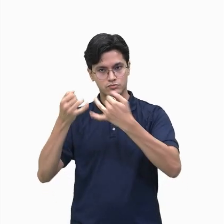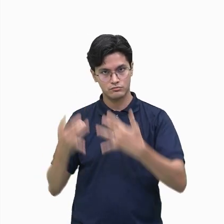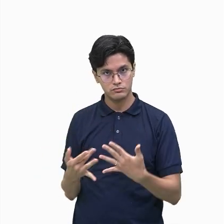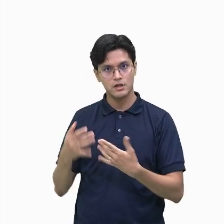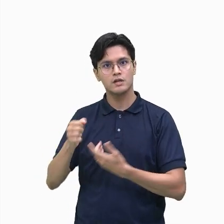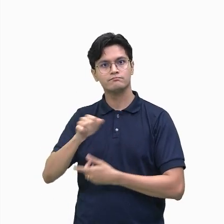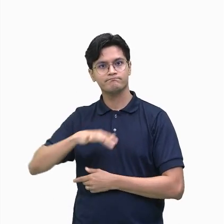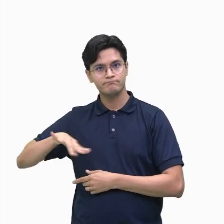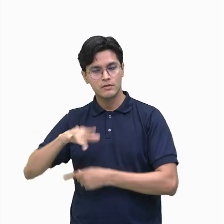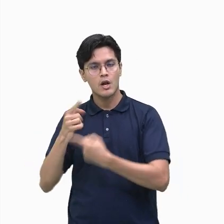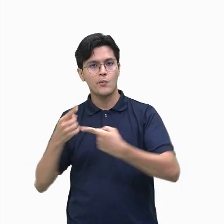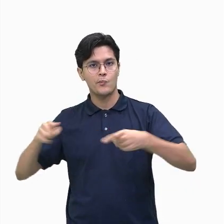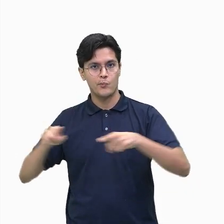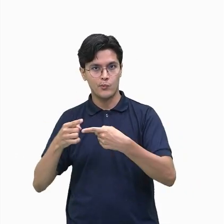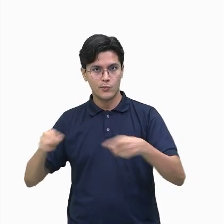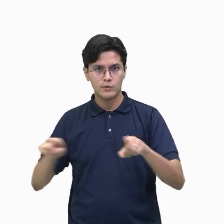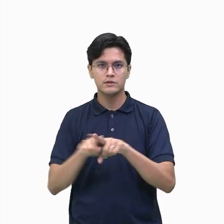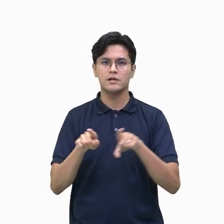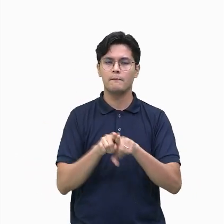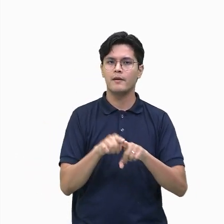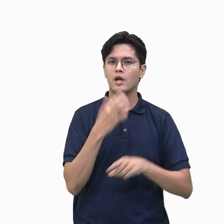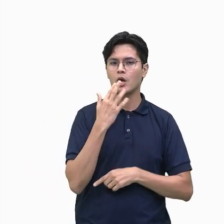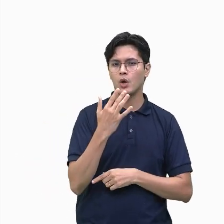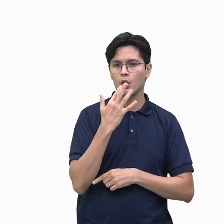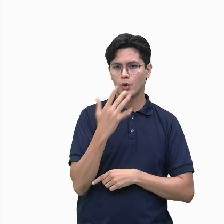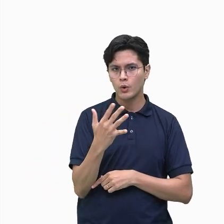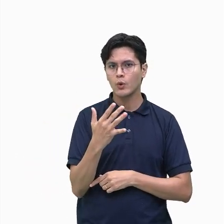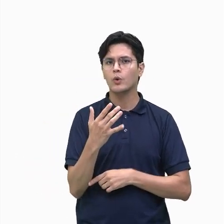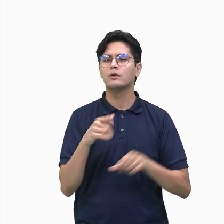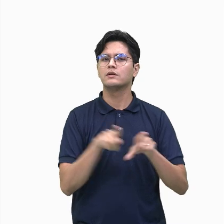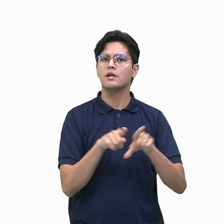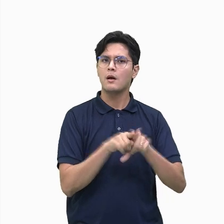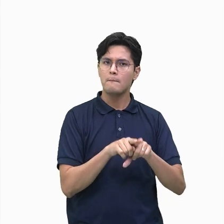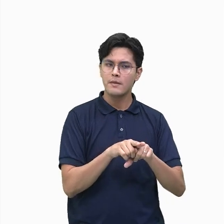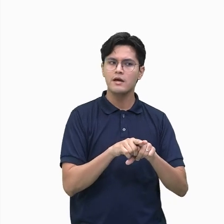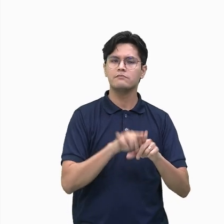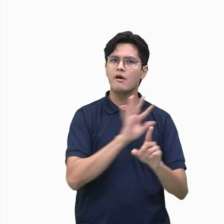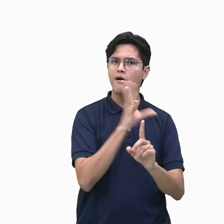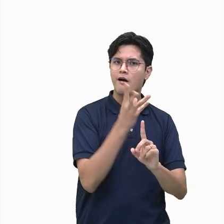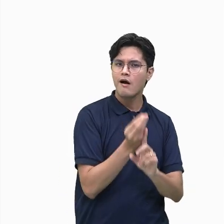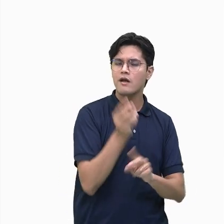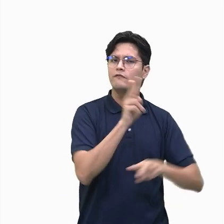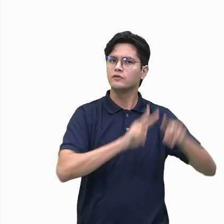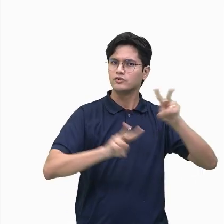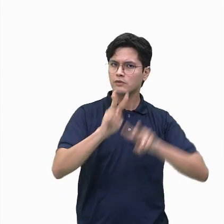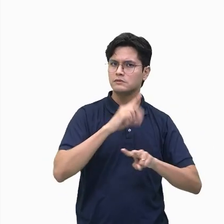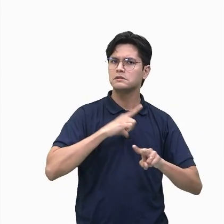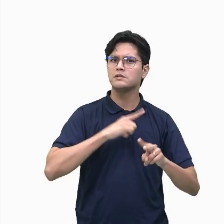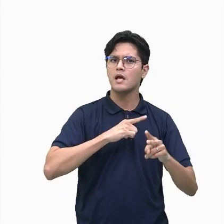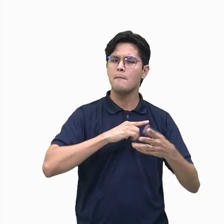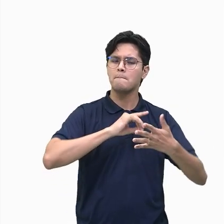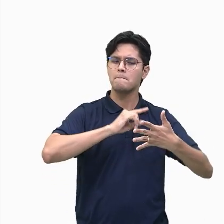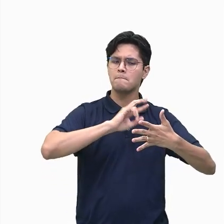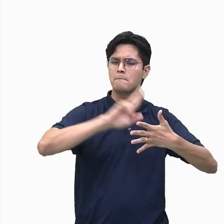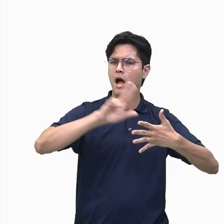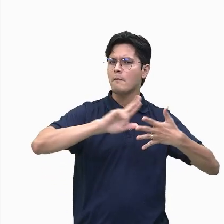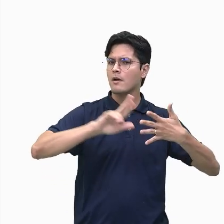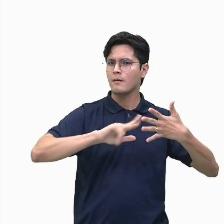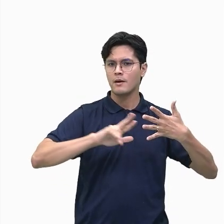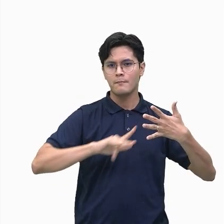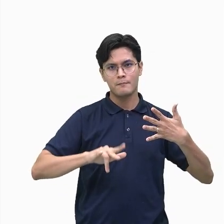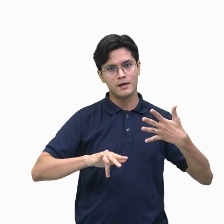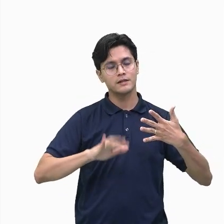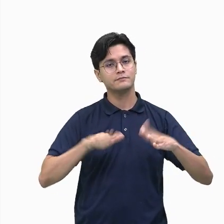das cores, e as artes visuais, ela envolve muito mais coisas, certo? Então, a arte visuais, ela vai